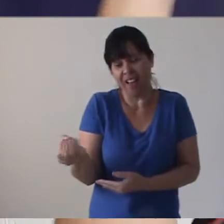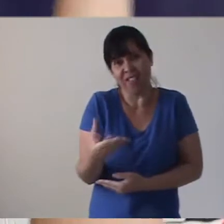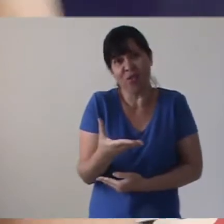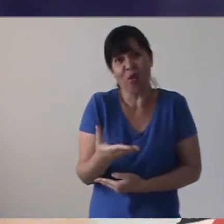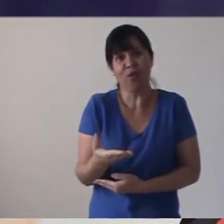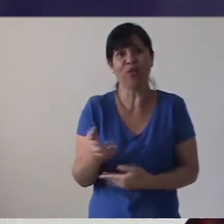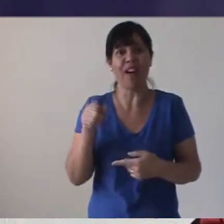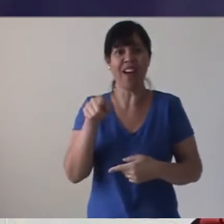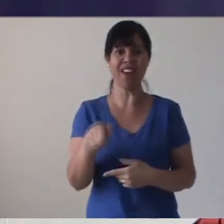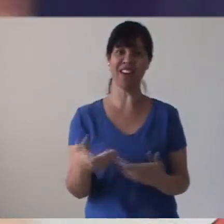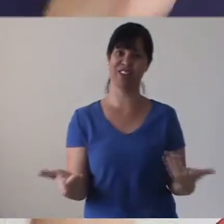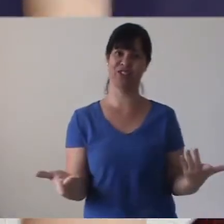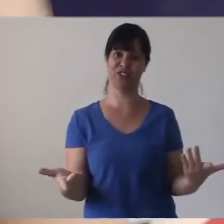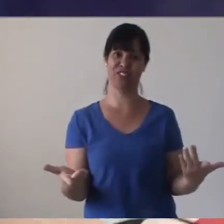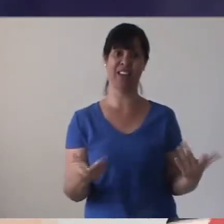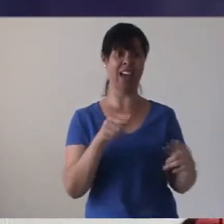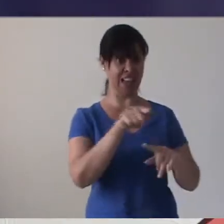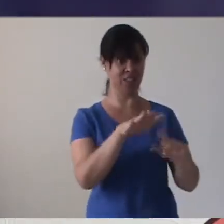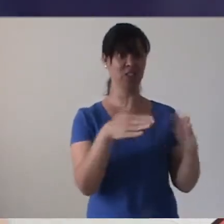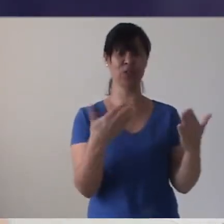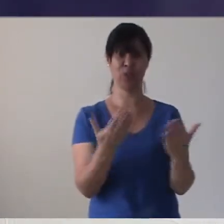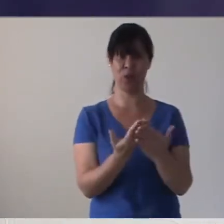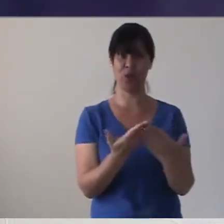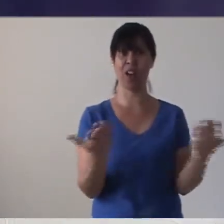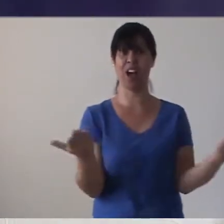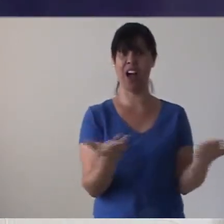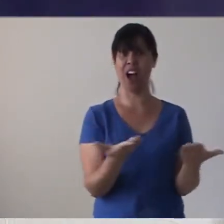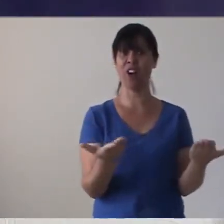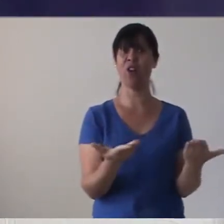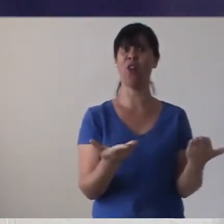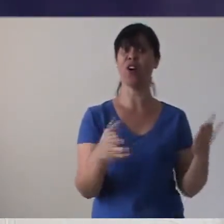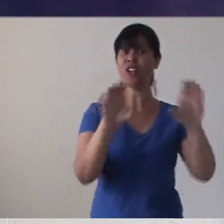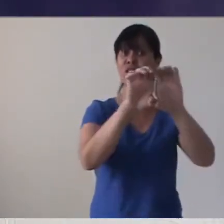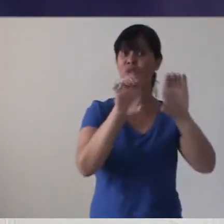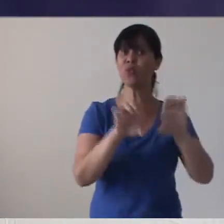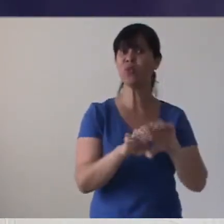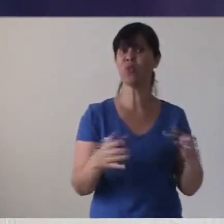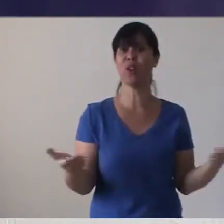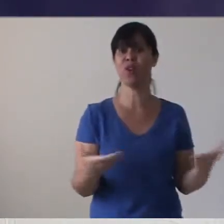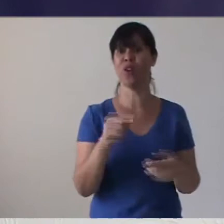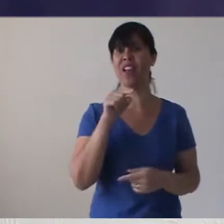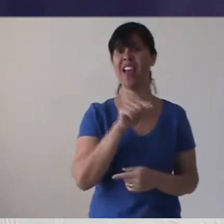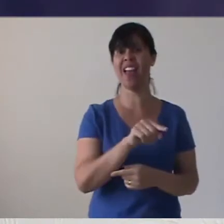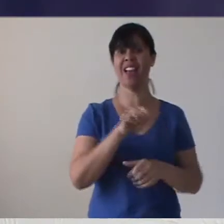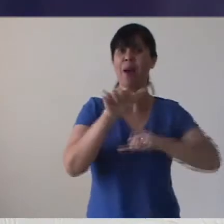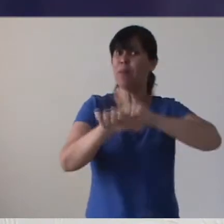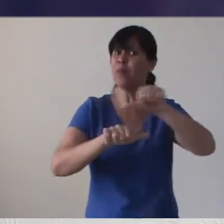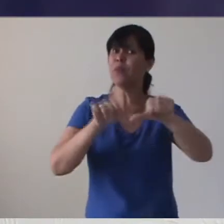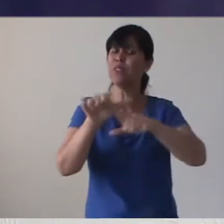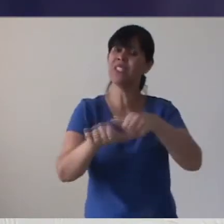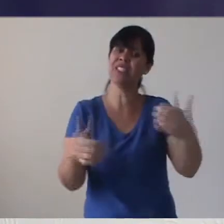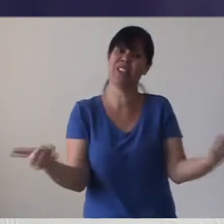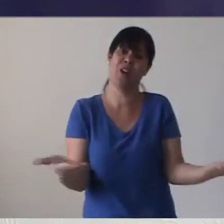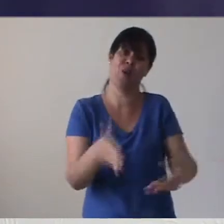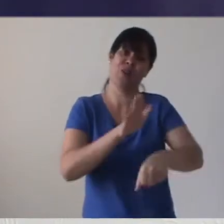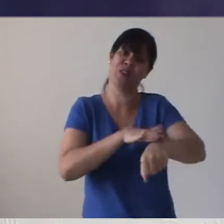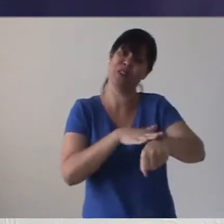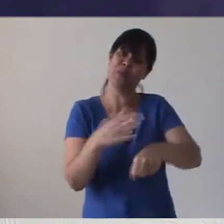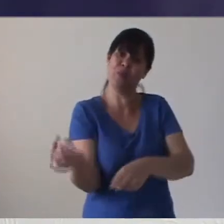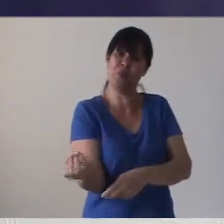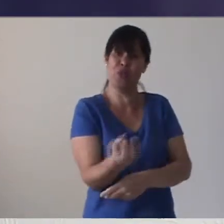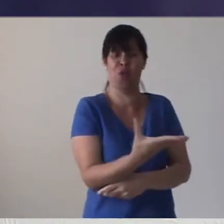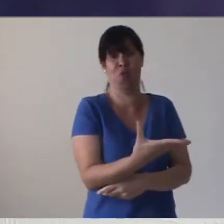ele trabalhou, pode ser, vai começar a ter as mudanças dela no tempo dela, tá? Então não tem